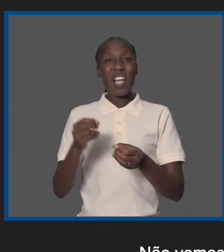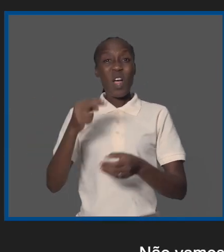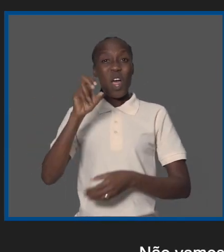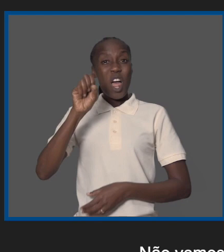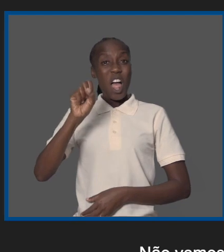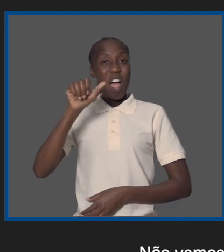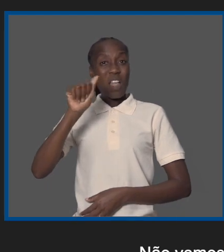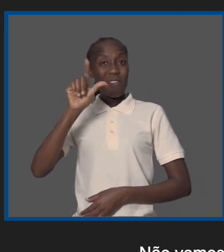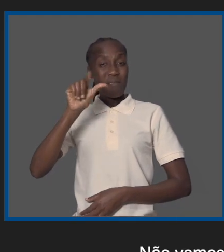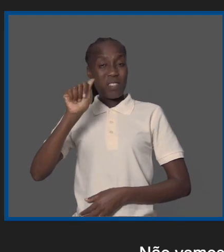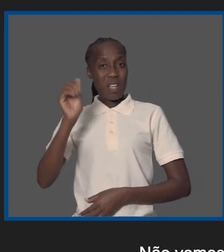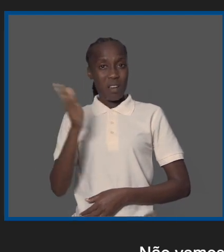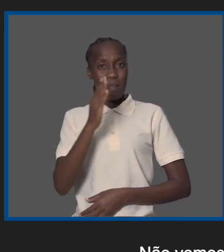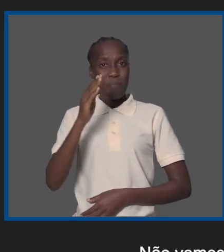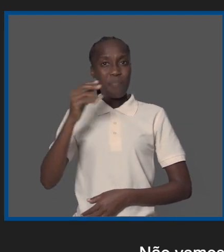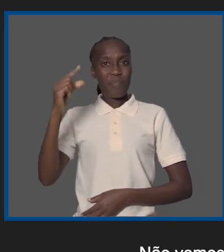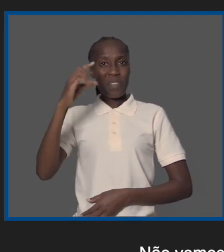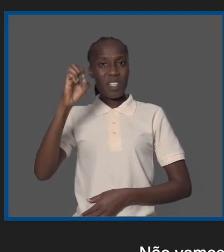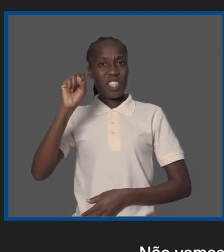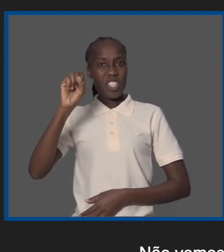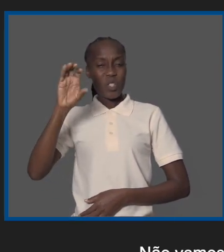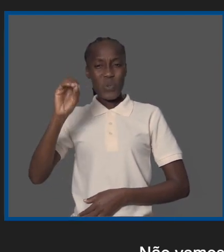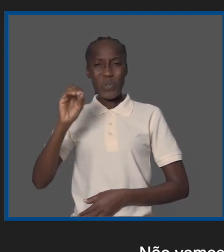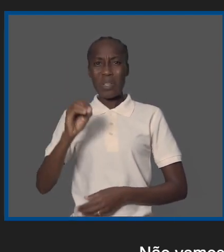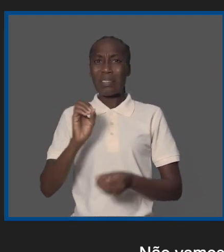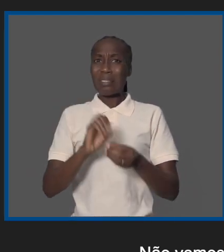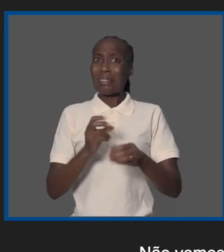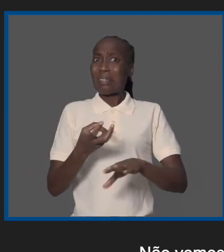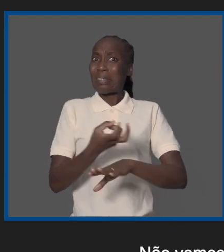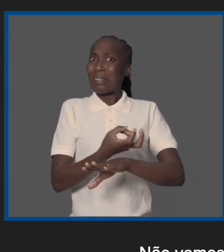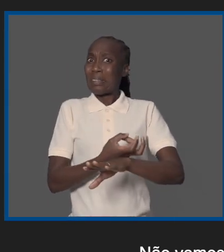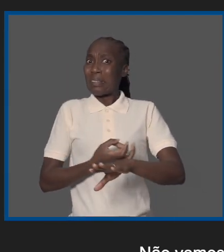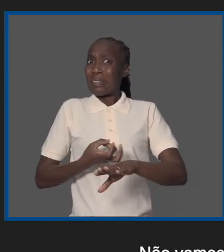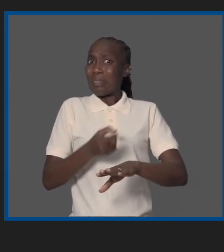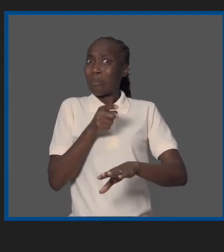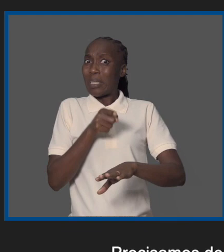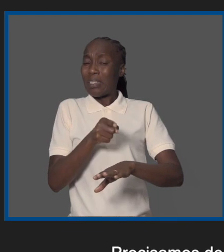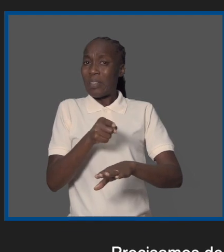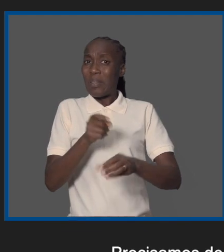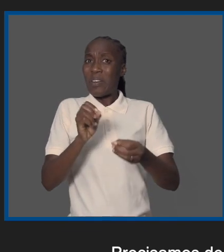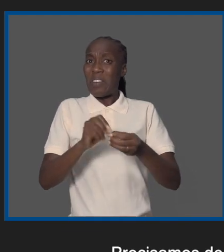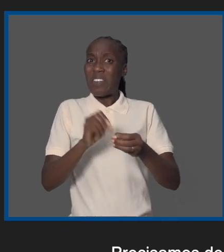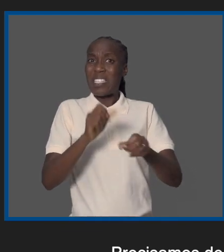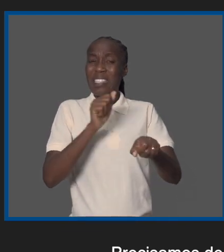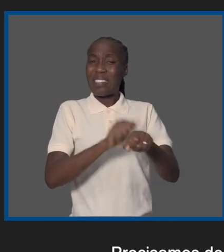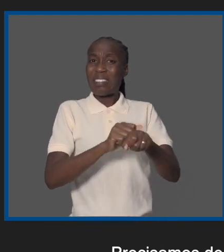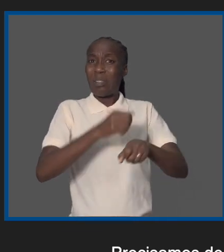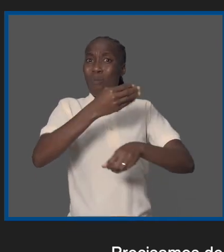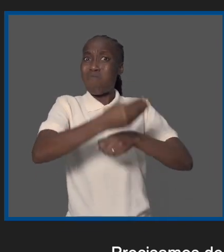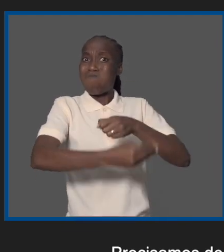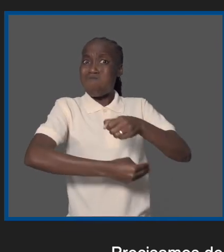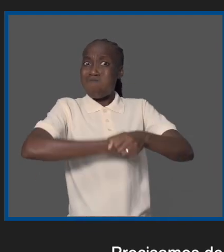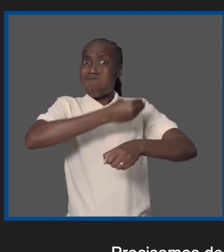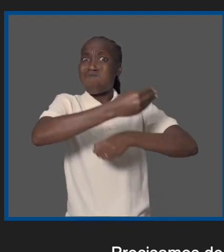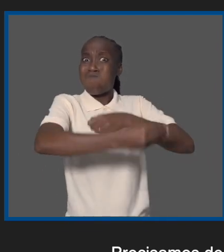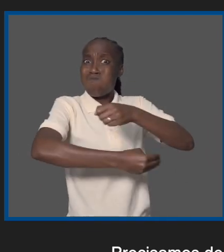ficar muito tempo, sim, como conseguem ver, é muito poluído, precisamos de gesso em pó e precisamos de máscara, muito